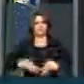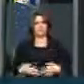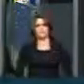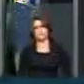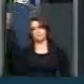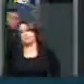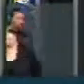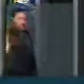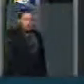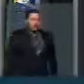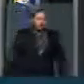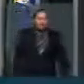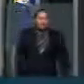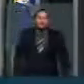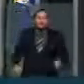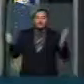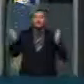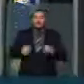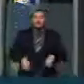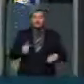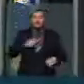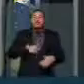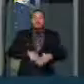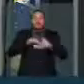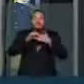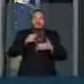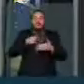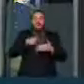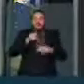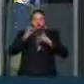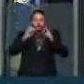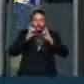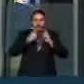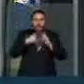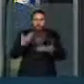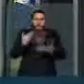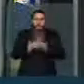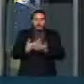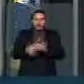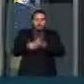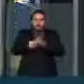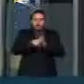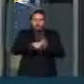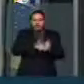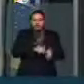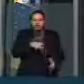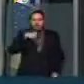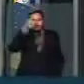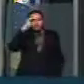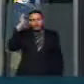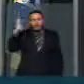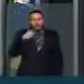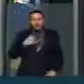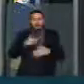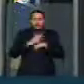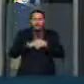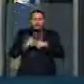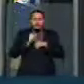moral, capacidade de liderança e diálogo, um estudioso de grande inteligência,